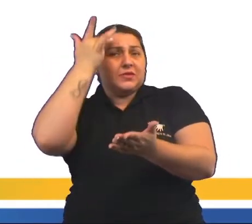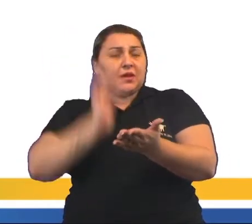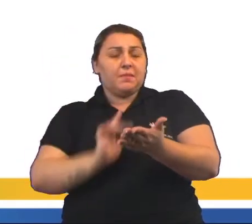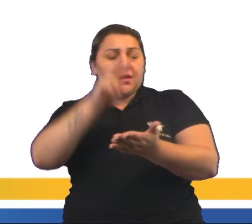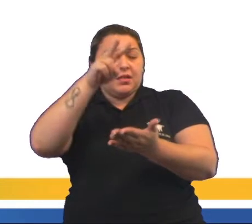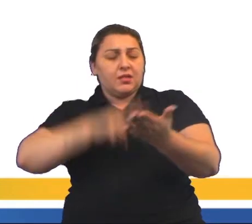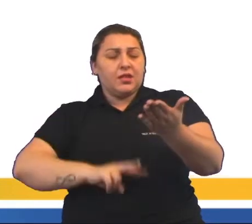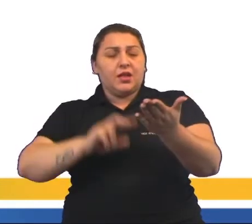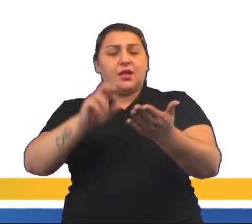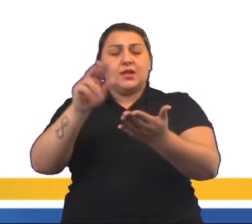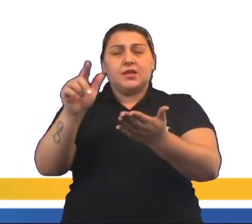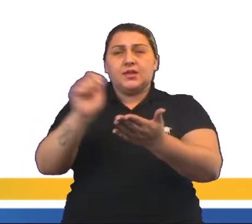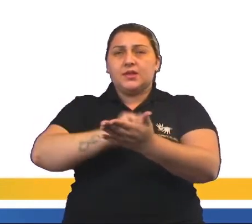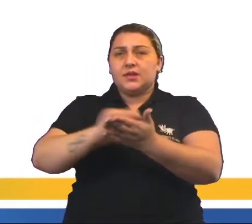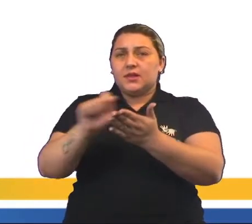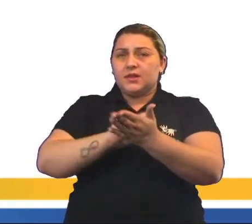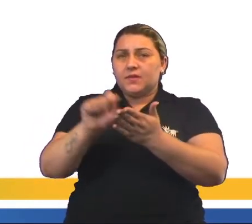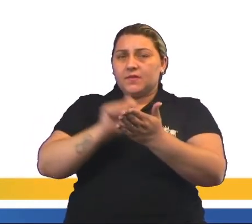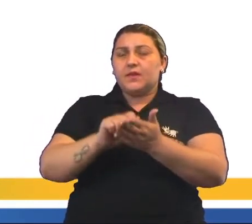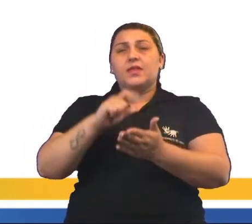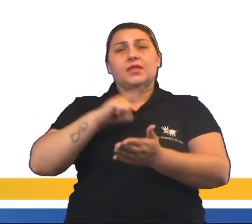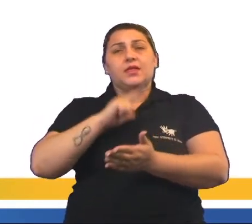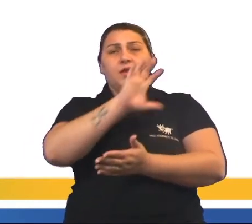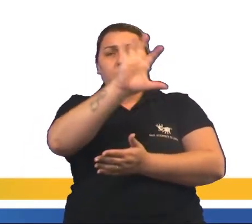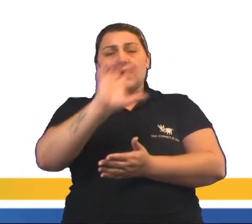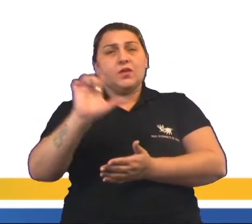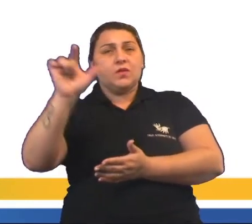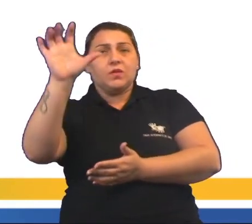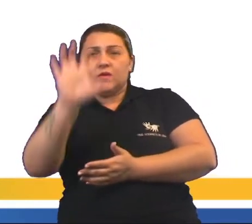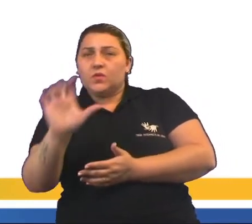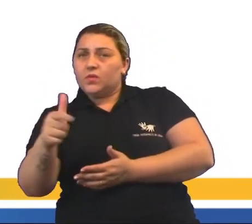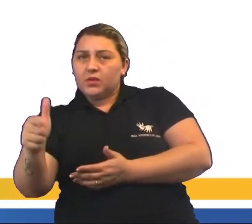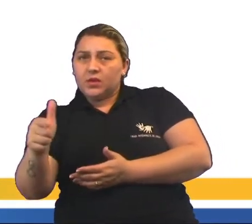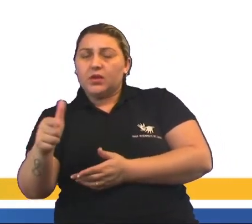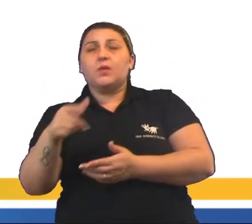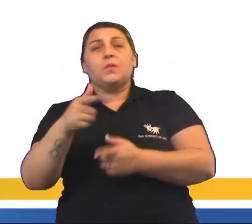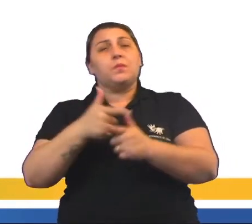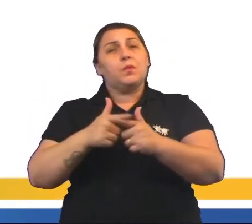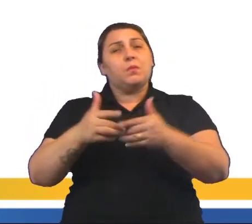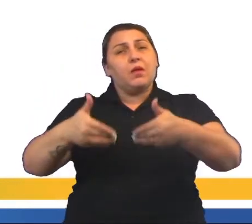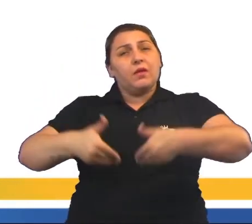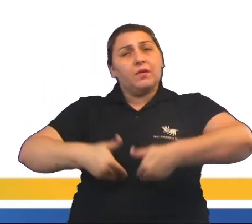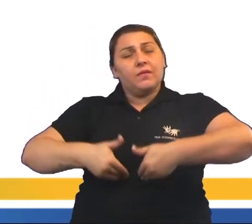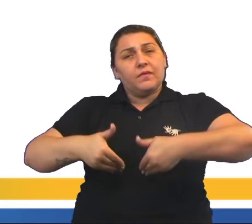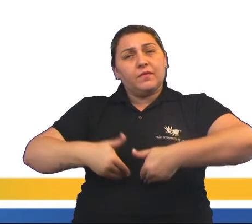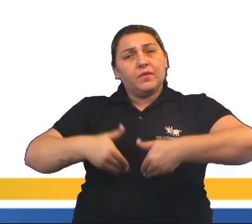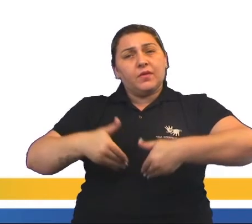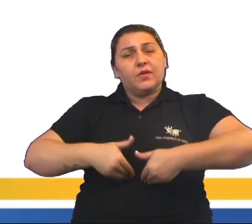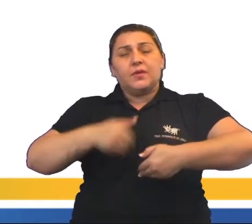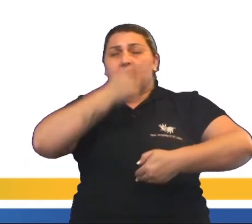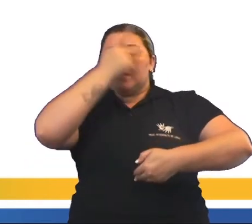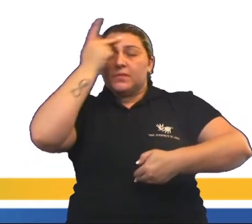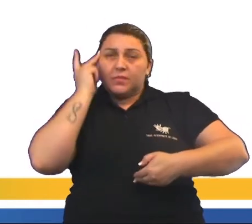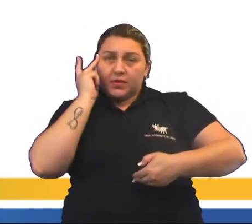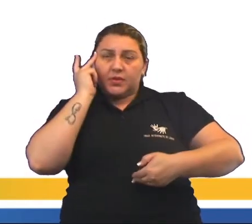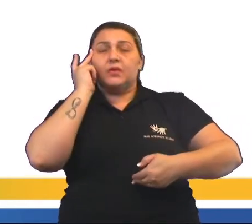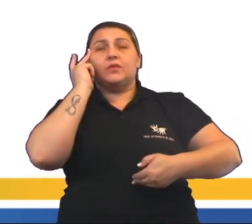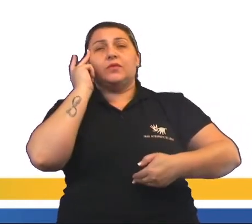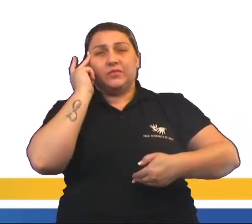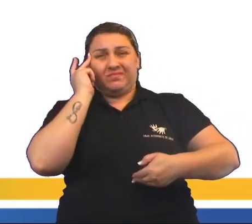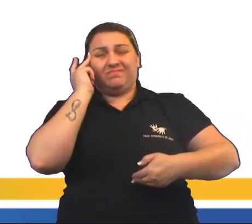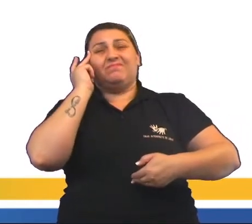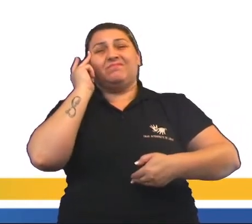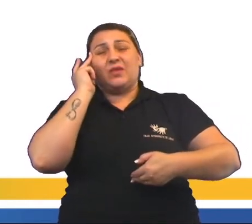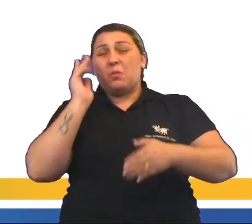em algumas regiões e em outras regiões não. O problema da fome, o problema de pessoas que estão em